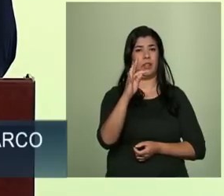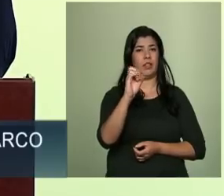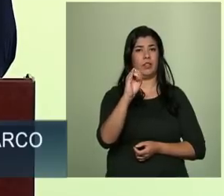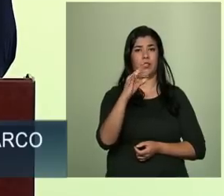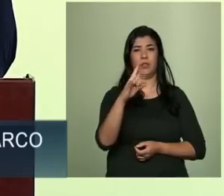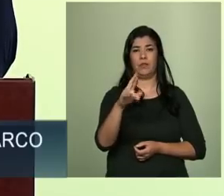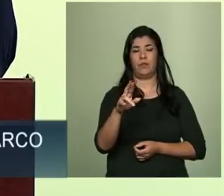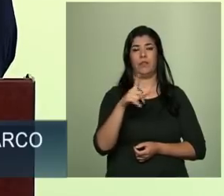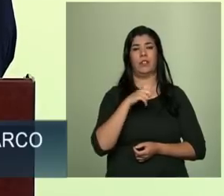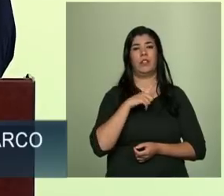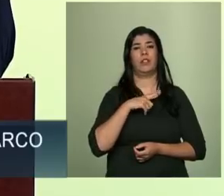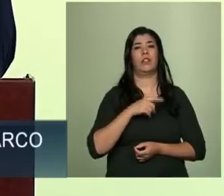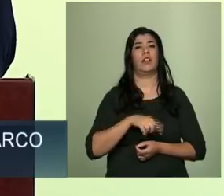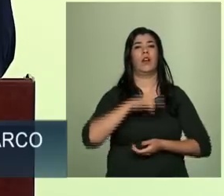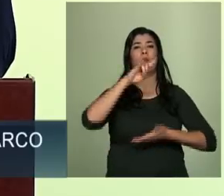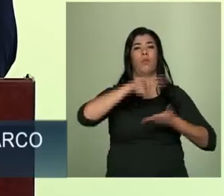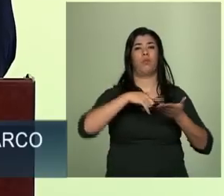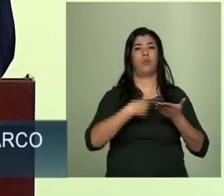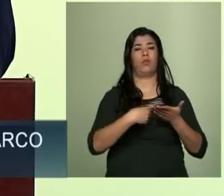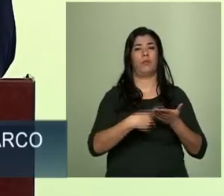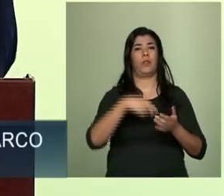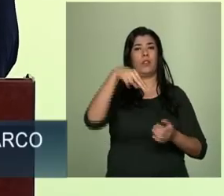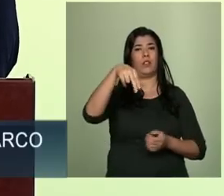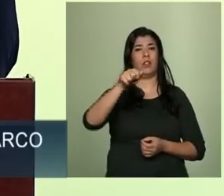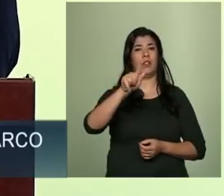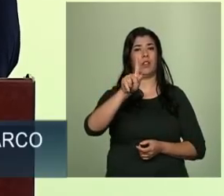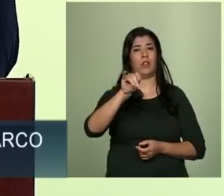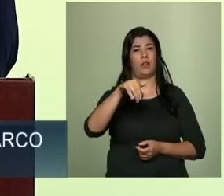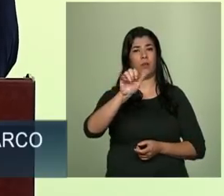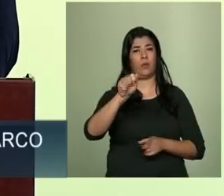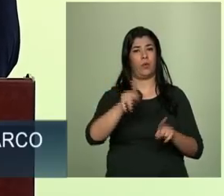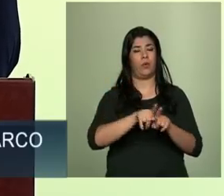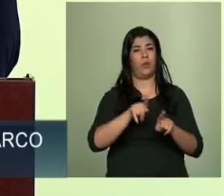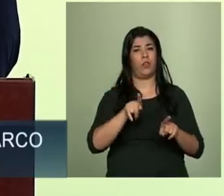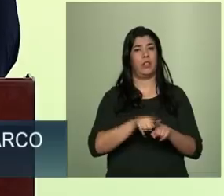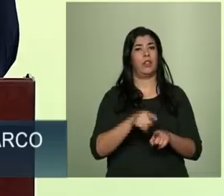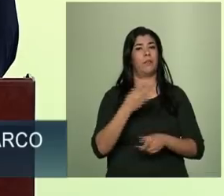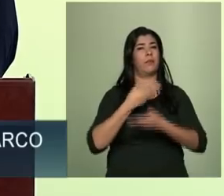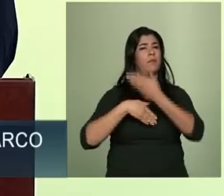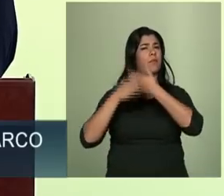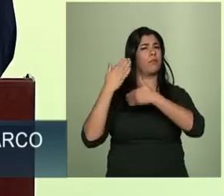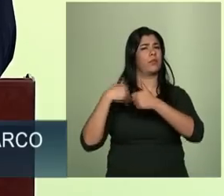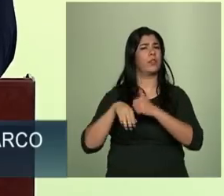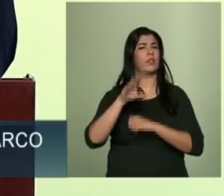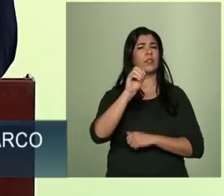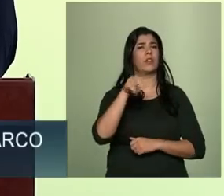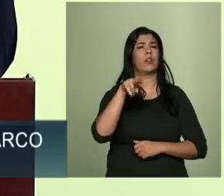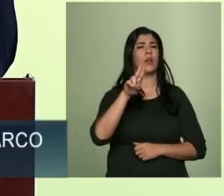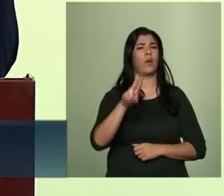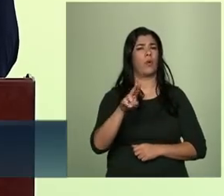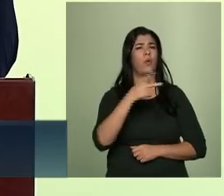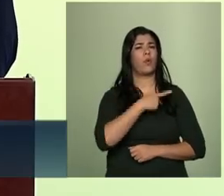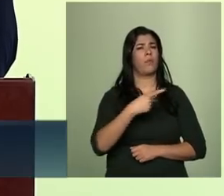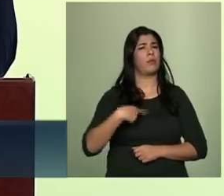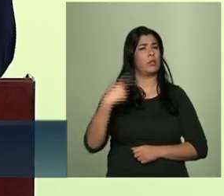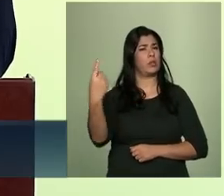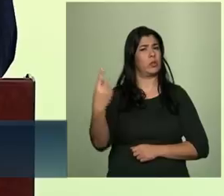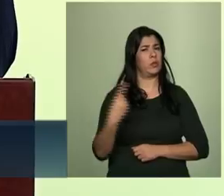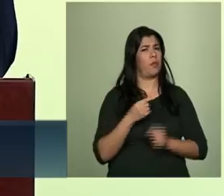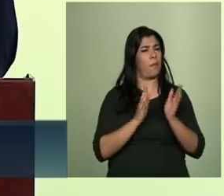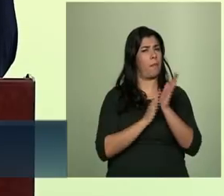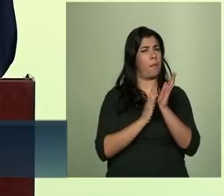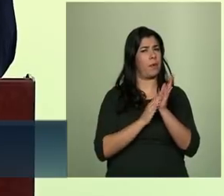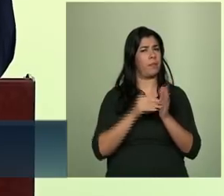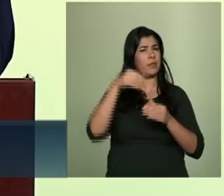em 2010, o governo brasileiro, da vitória na ONU do protocolo de Nagoya, ela foi me dar os parabéns dentro de um